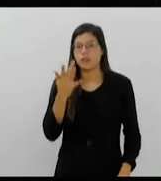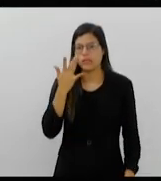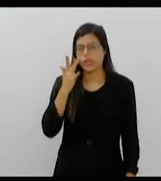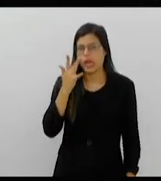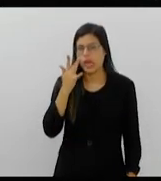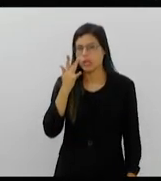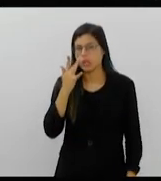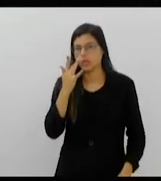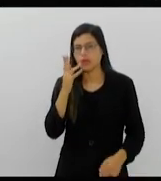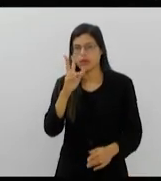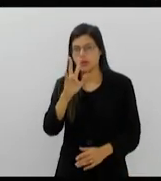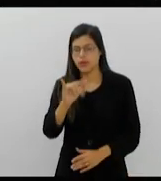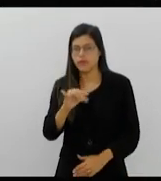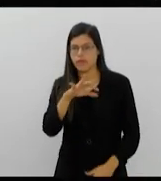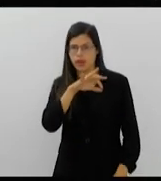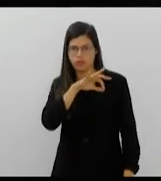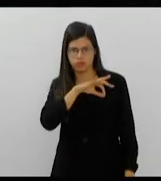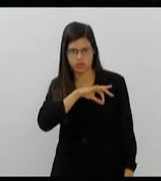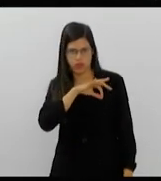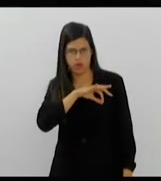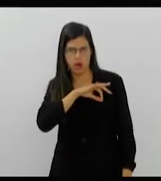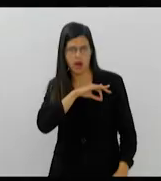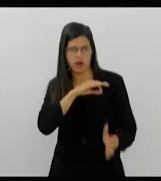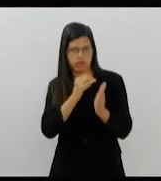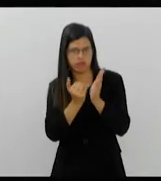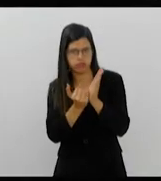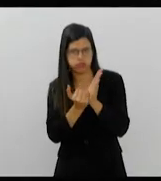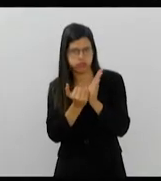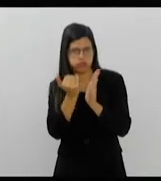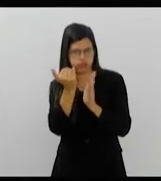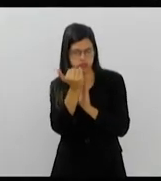de aumento do salário mínimo para